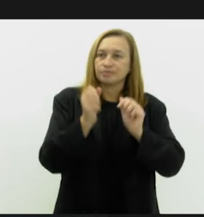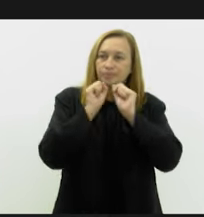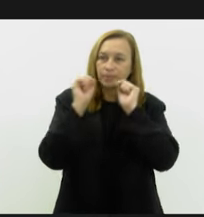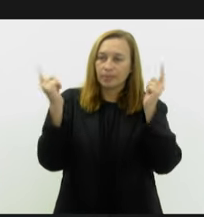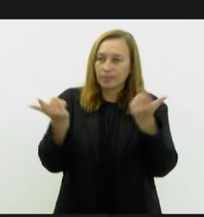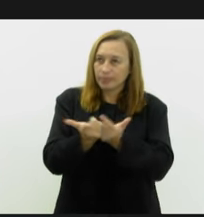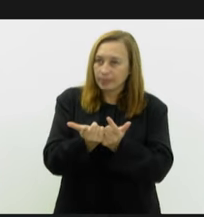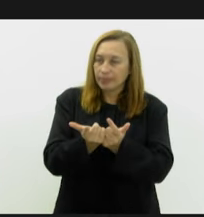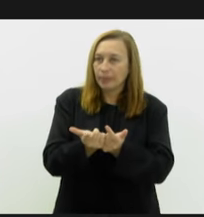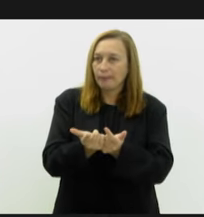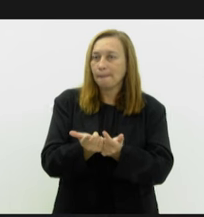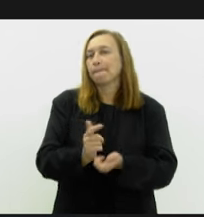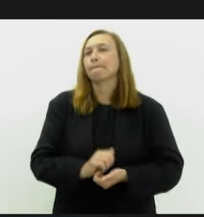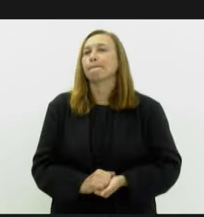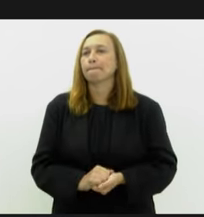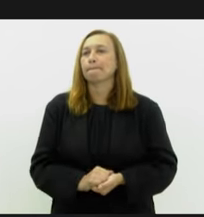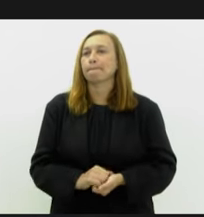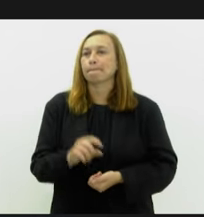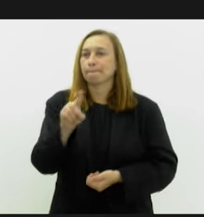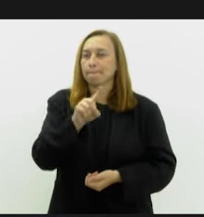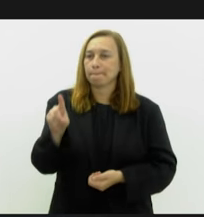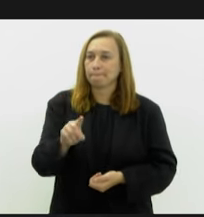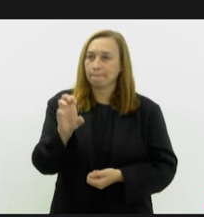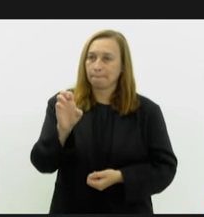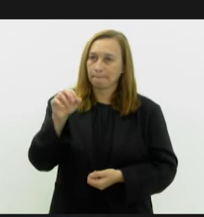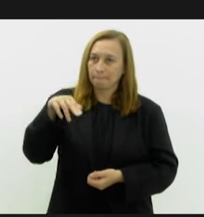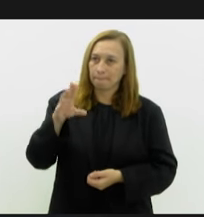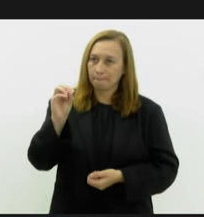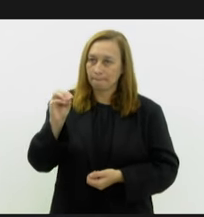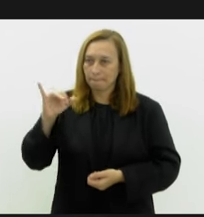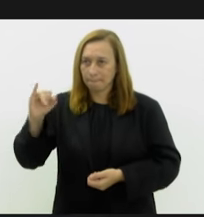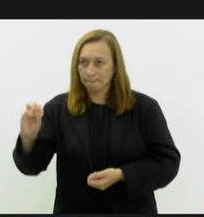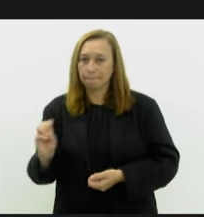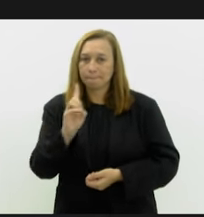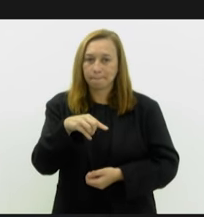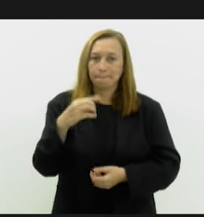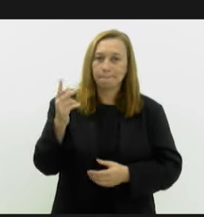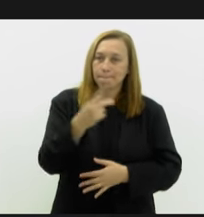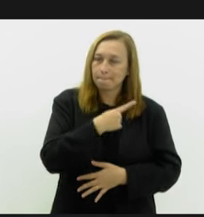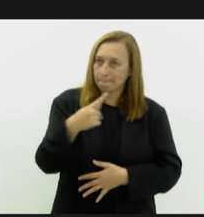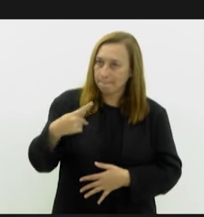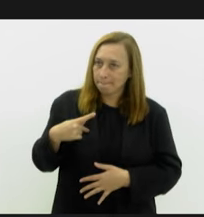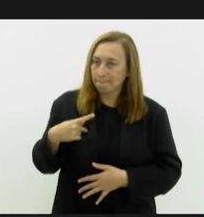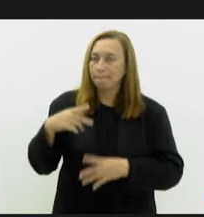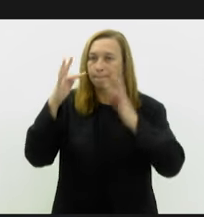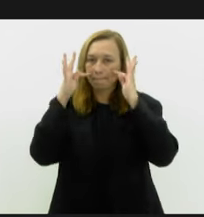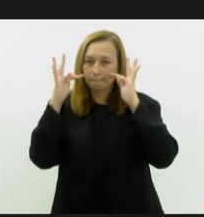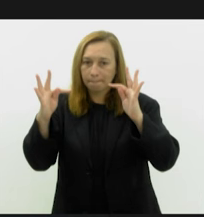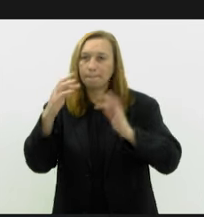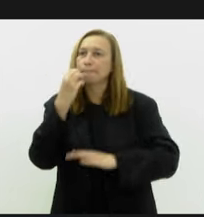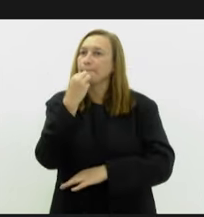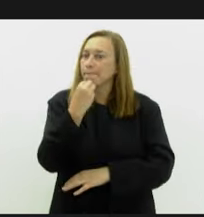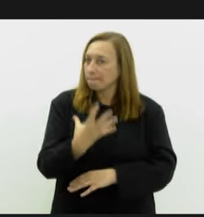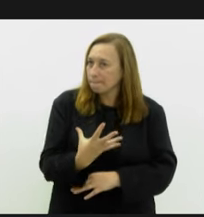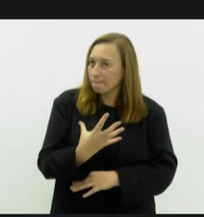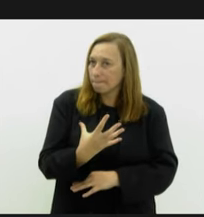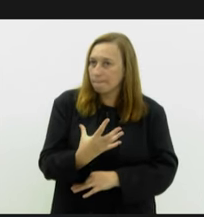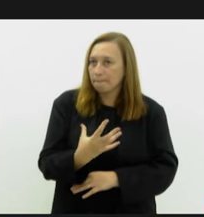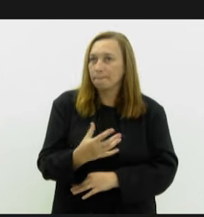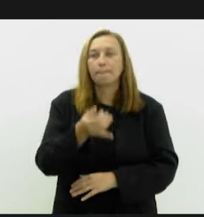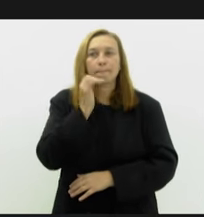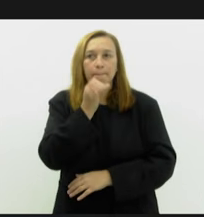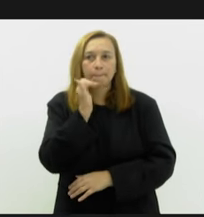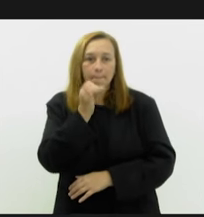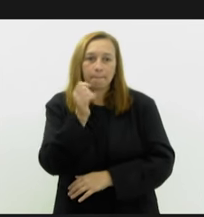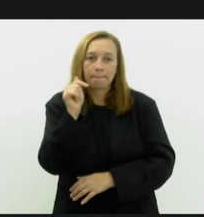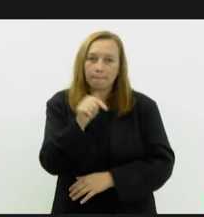Legislativa, Zenóbio é um pastor, é uma pessoa que traz um bom testemunho, como aqui